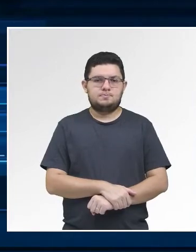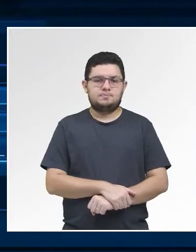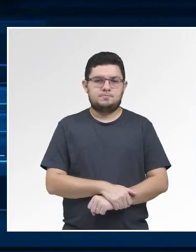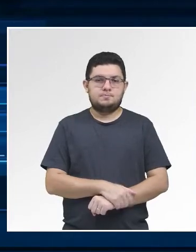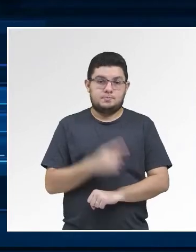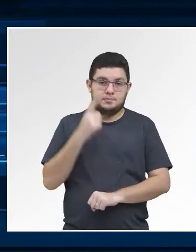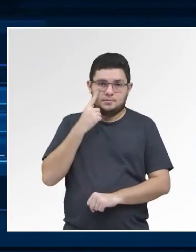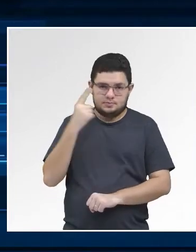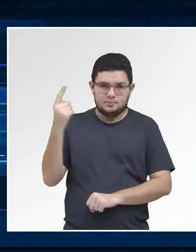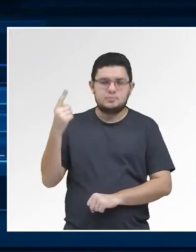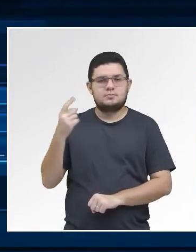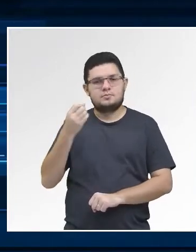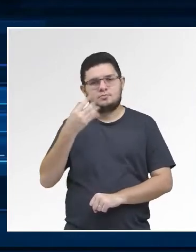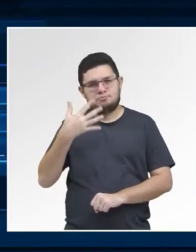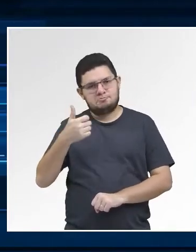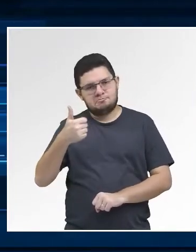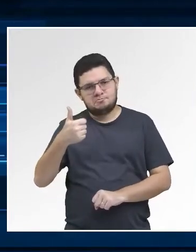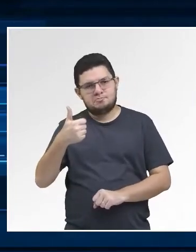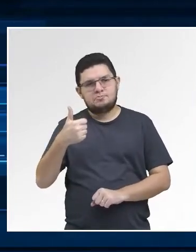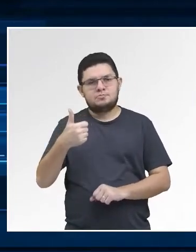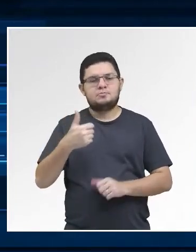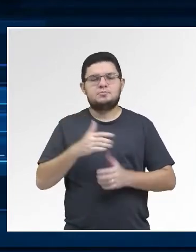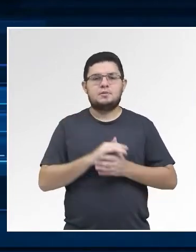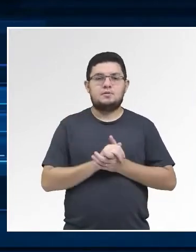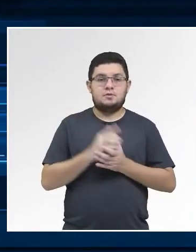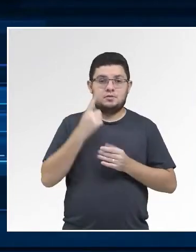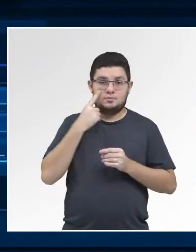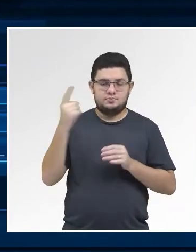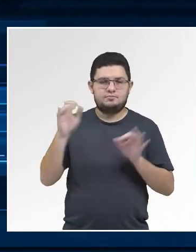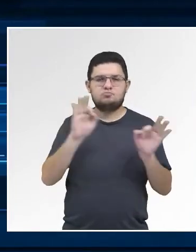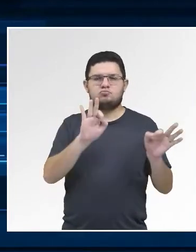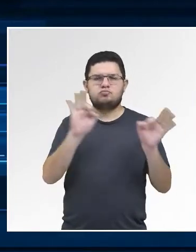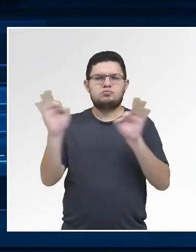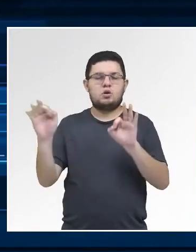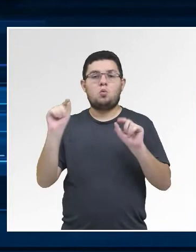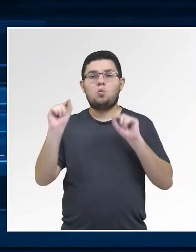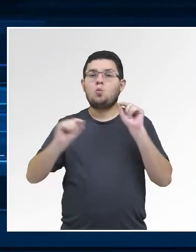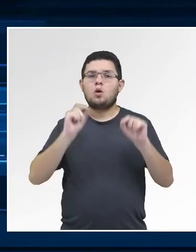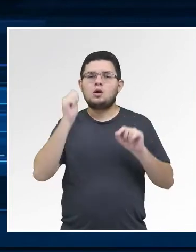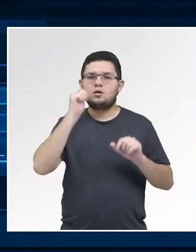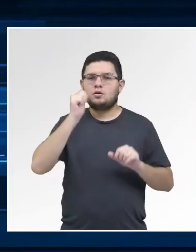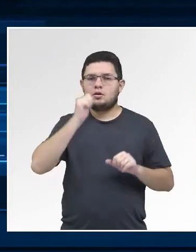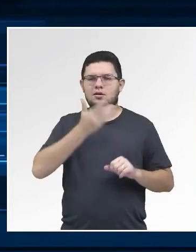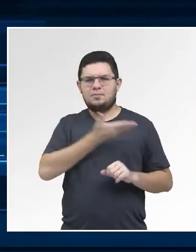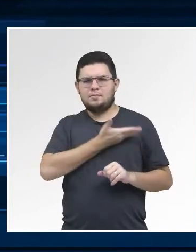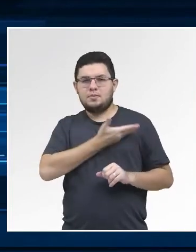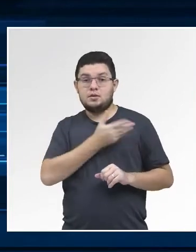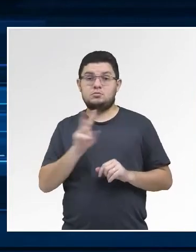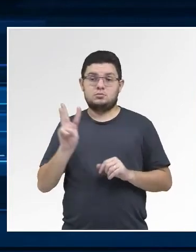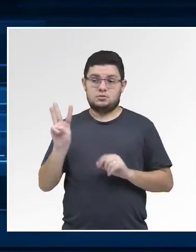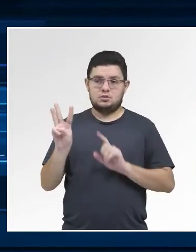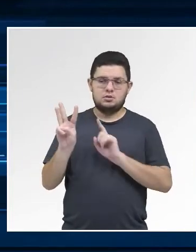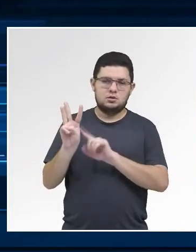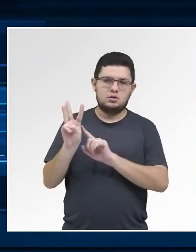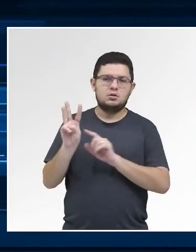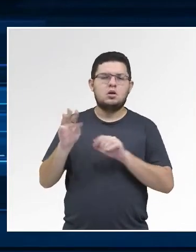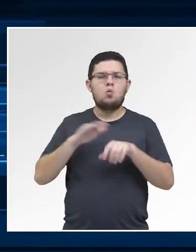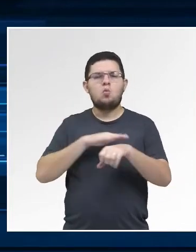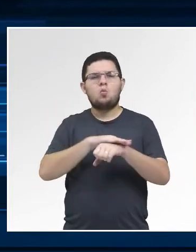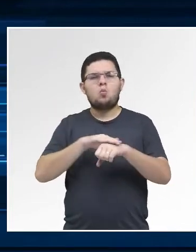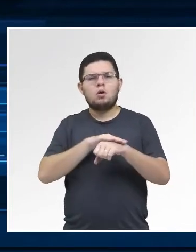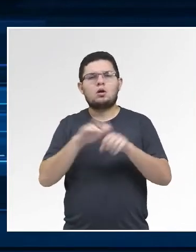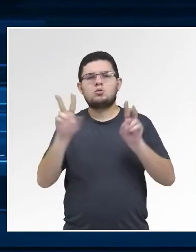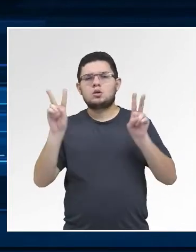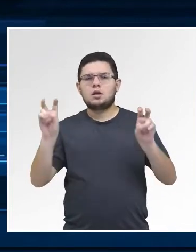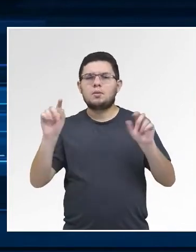Muito bem, então vocês acompanharam o conversation aí, as 3 amigas, né, falando alguma coisa sobre a Carmen. Vocês lembram lá no comecinho